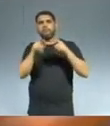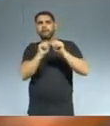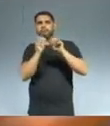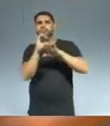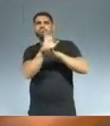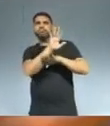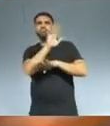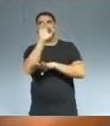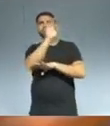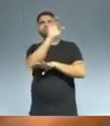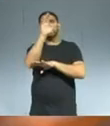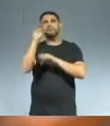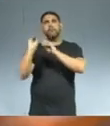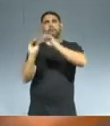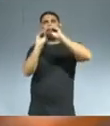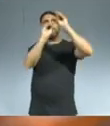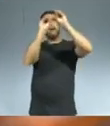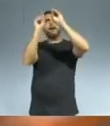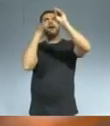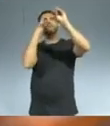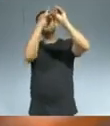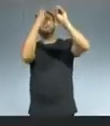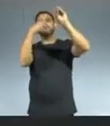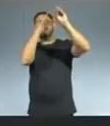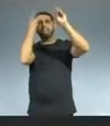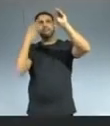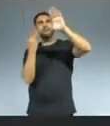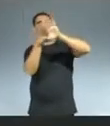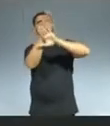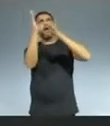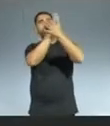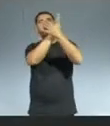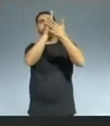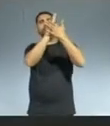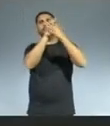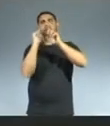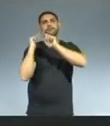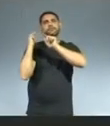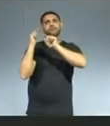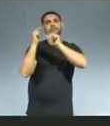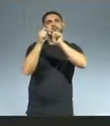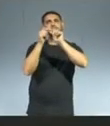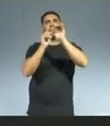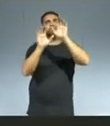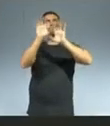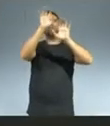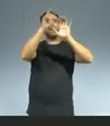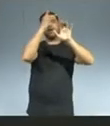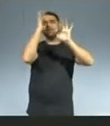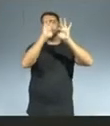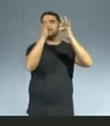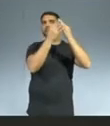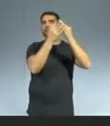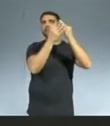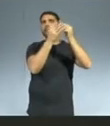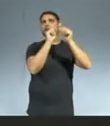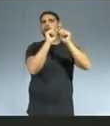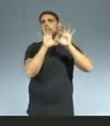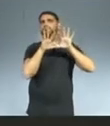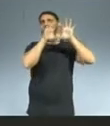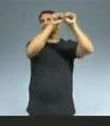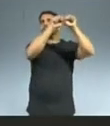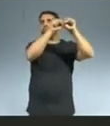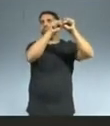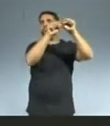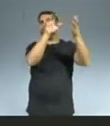Mato Grosso e vai subindo aí a gente vê aqui em uma geração a esses agricultores acabaram